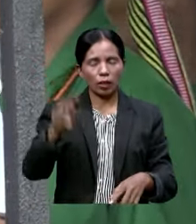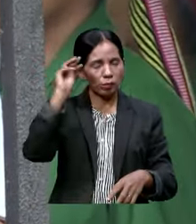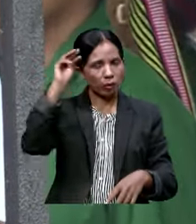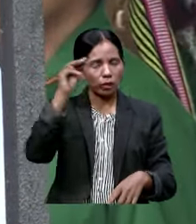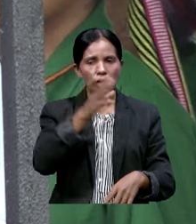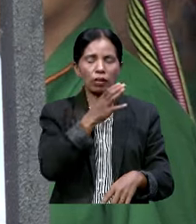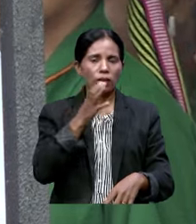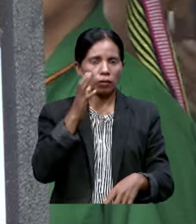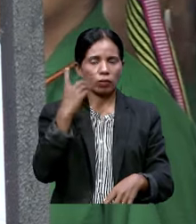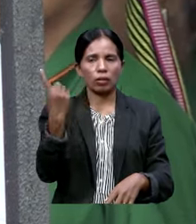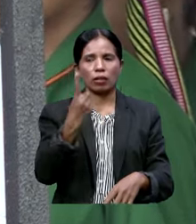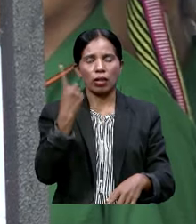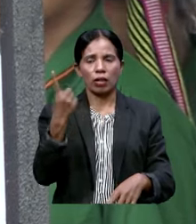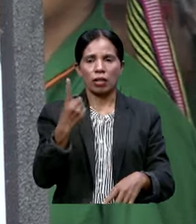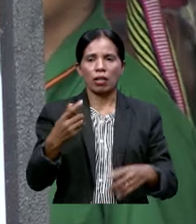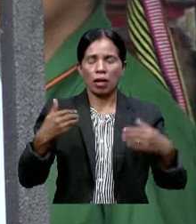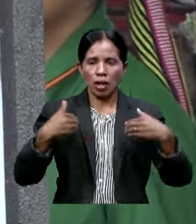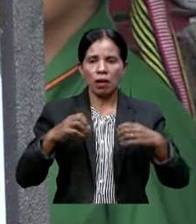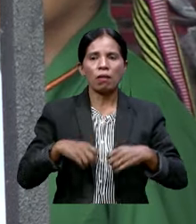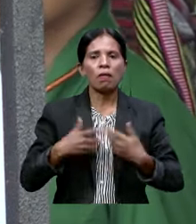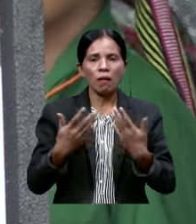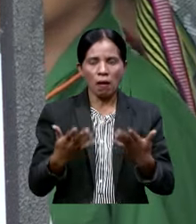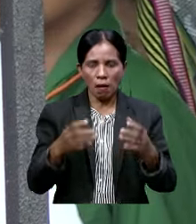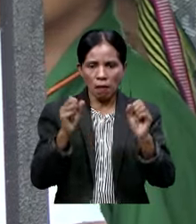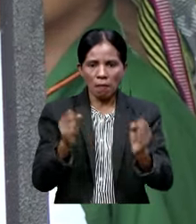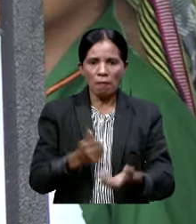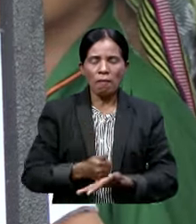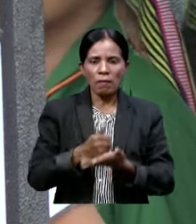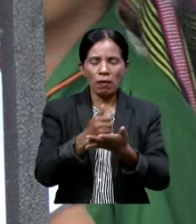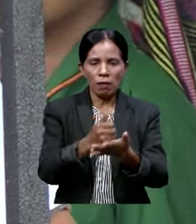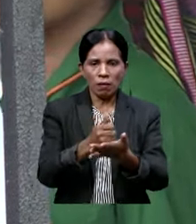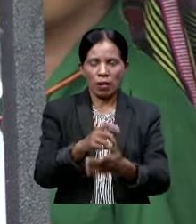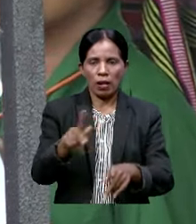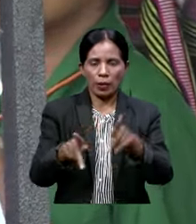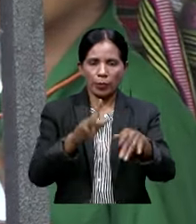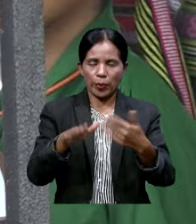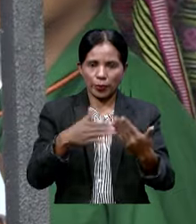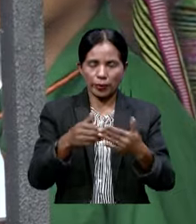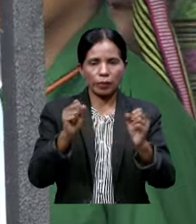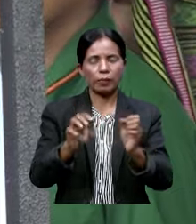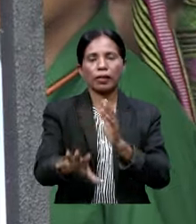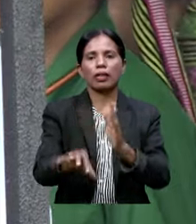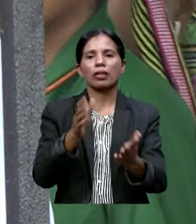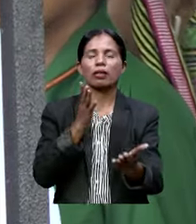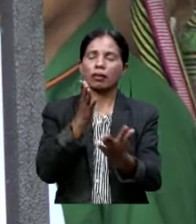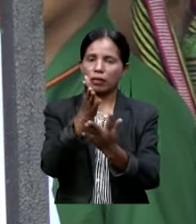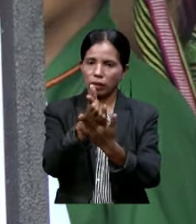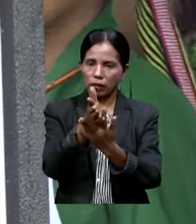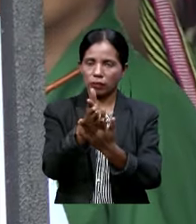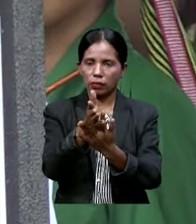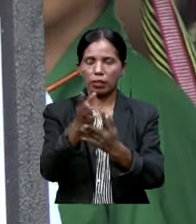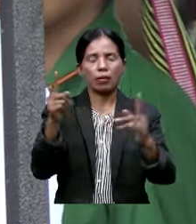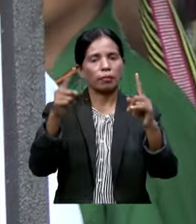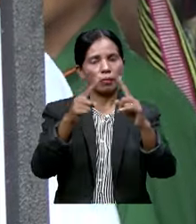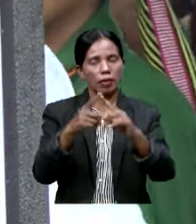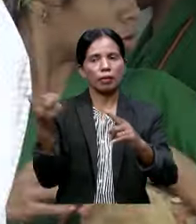Agricultura sempre, nem papel, mas hoje não sabe que a tubele facilita, nem povo a tubele eta acesso ba buat